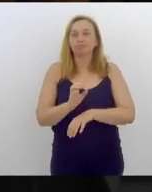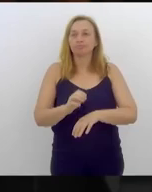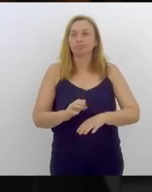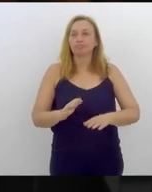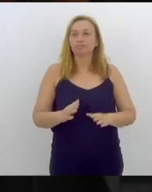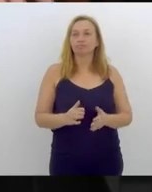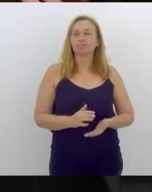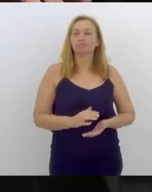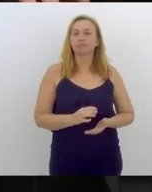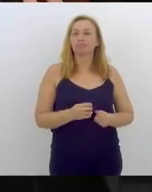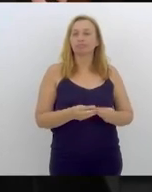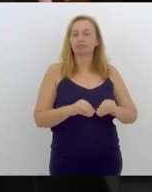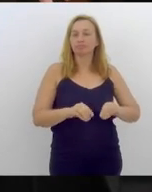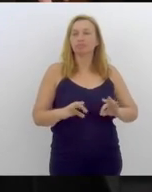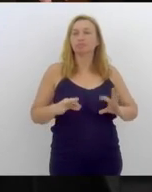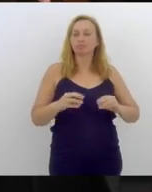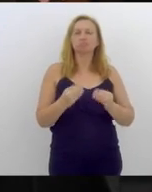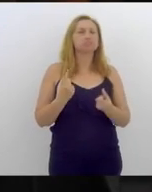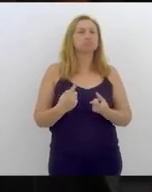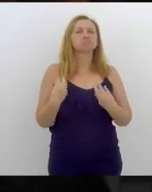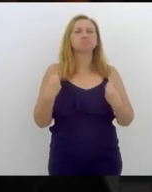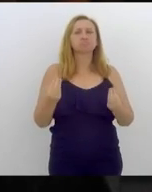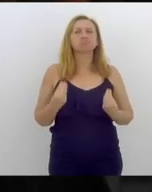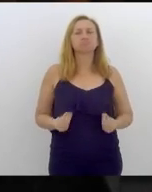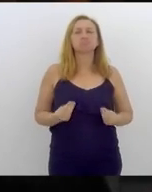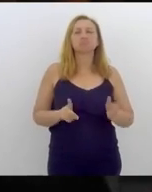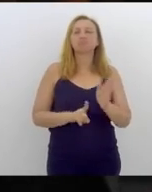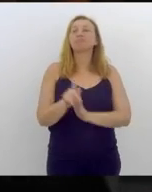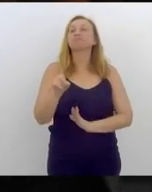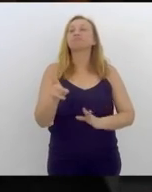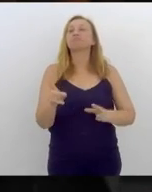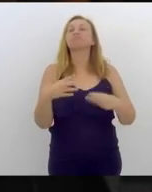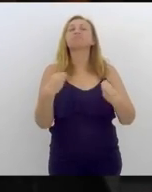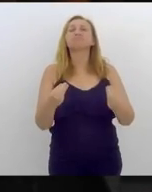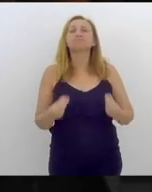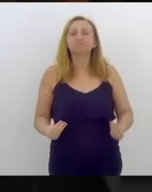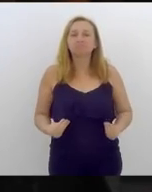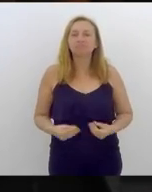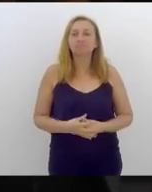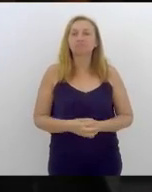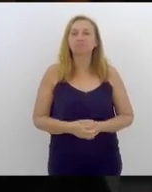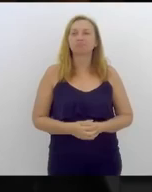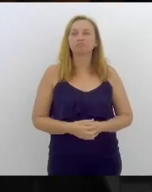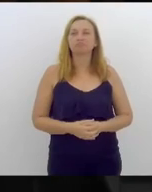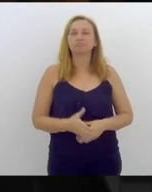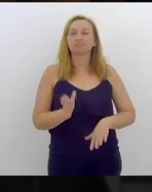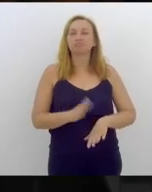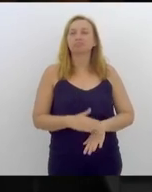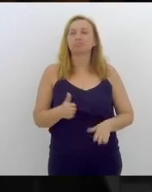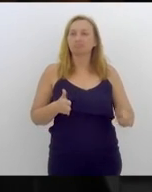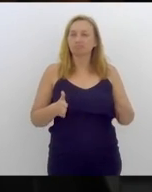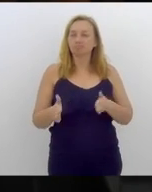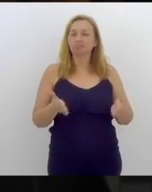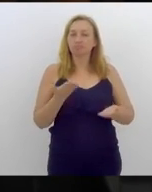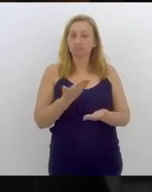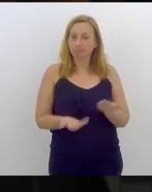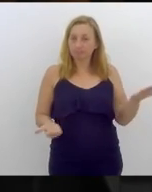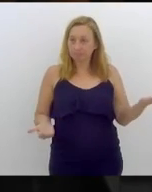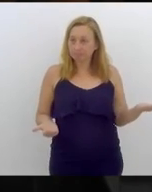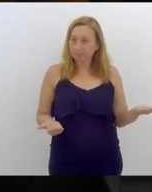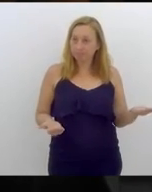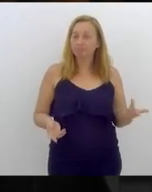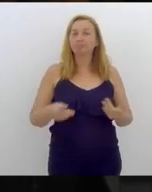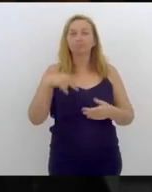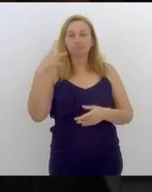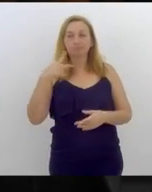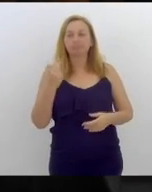para quê essa é a pergunta para quê mais um prazo que se perde mais uma